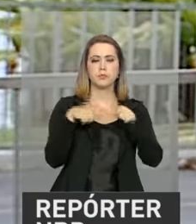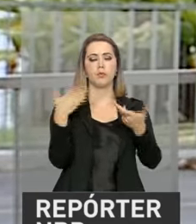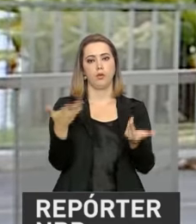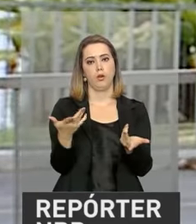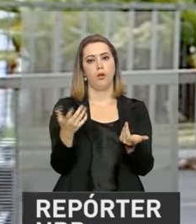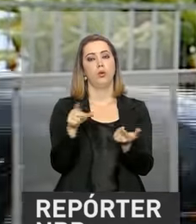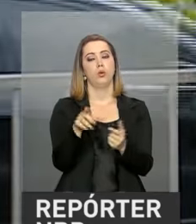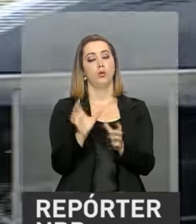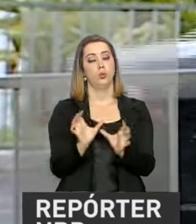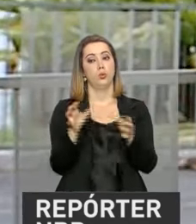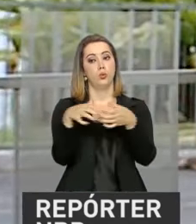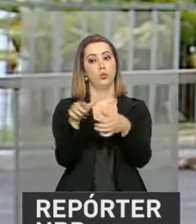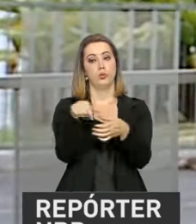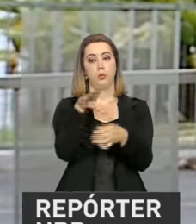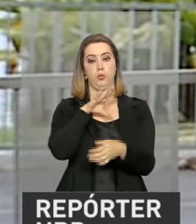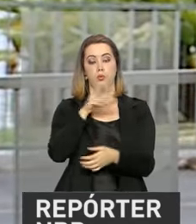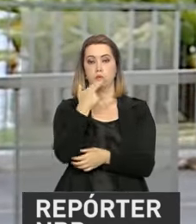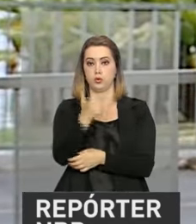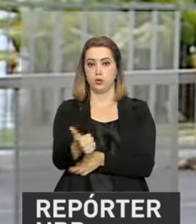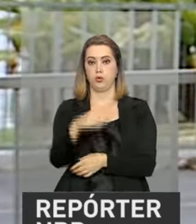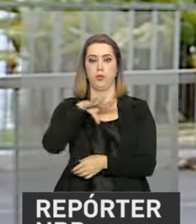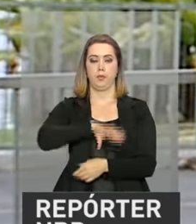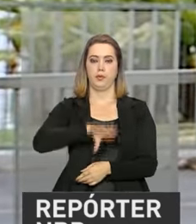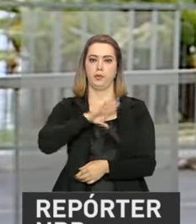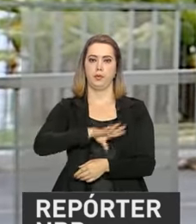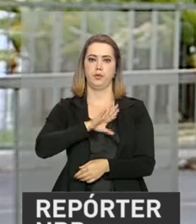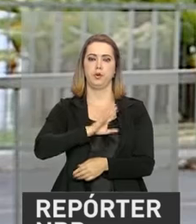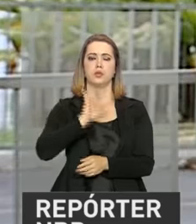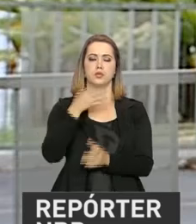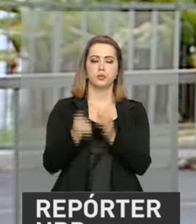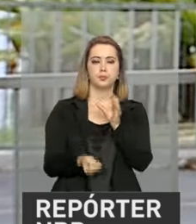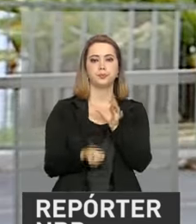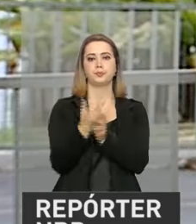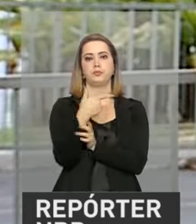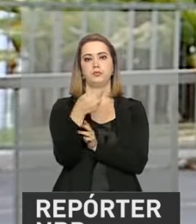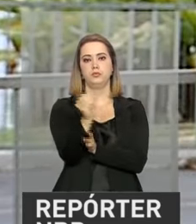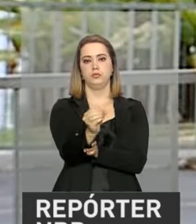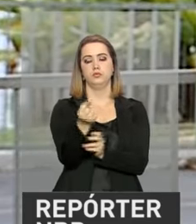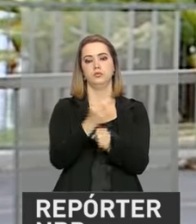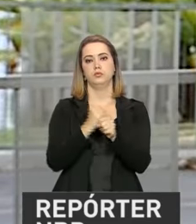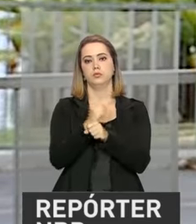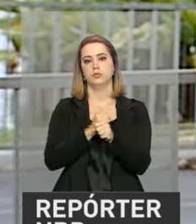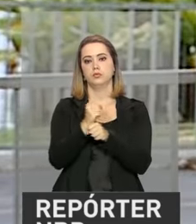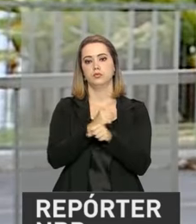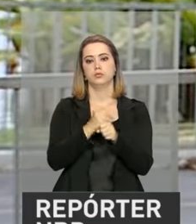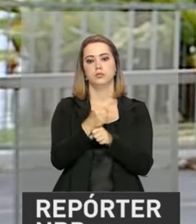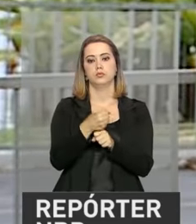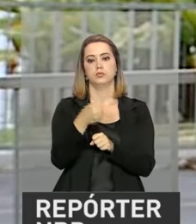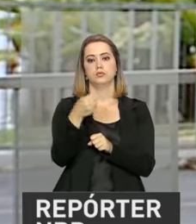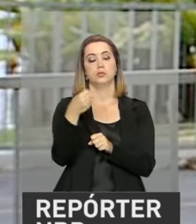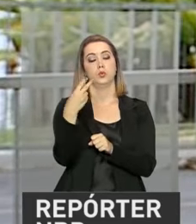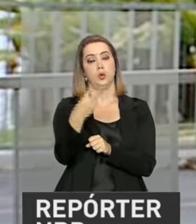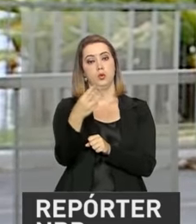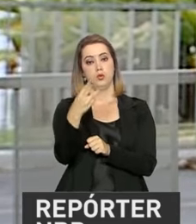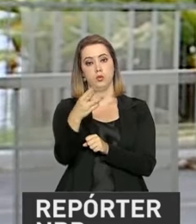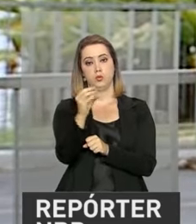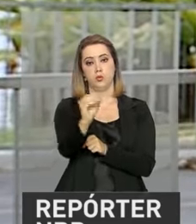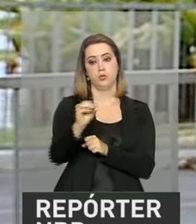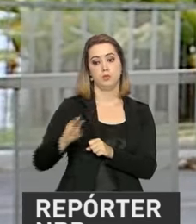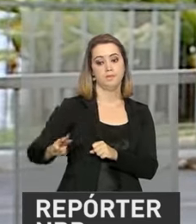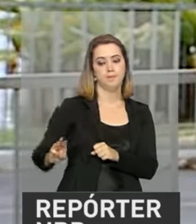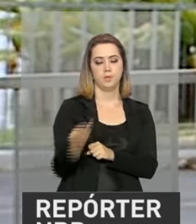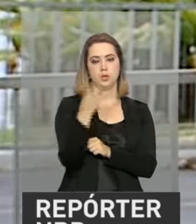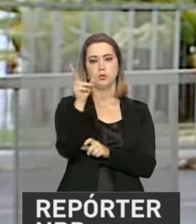dos países de língua portuguesa foi criada há 20 anos e fazem parte mais de 230 milhões de